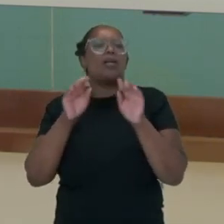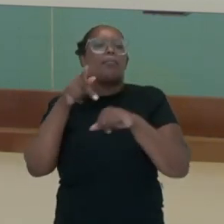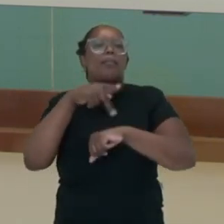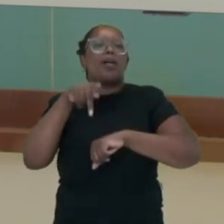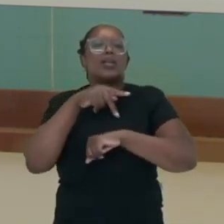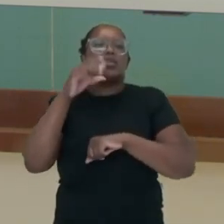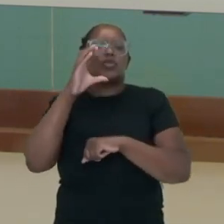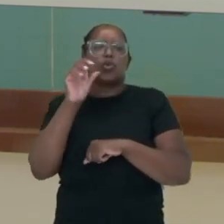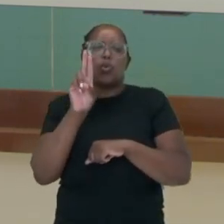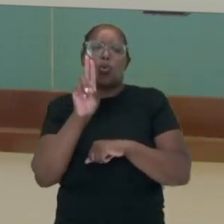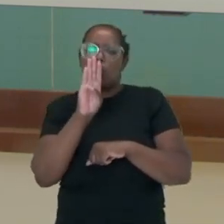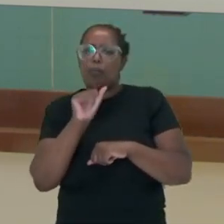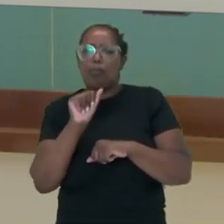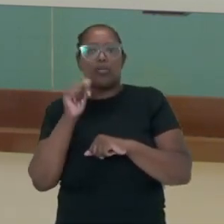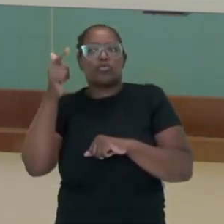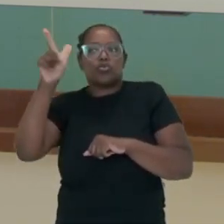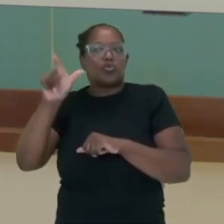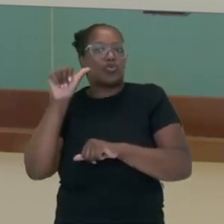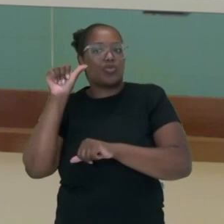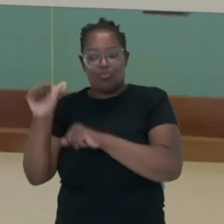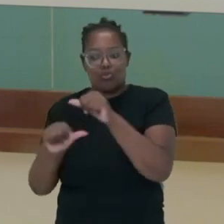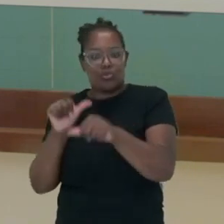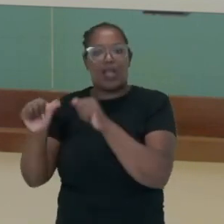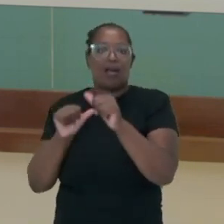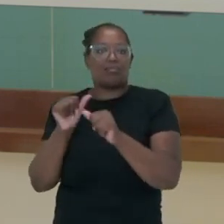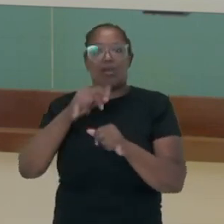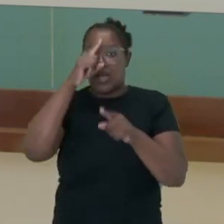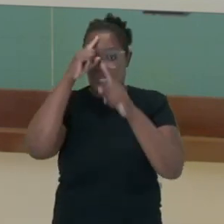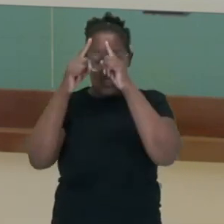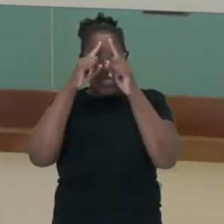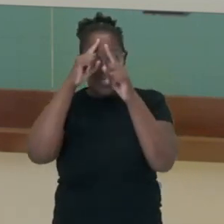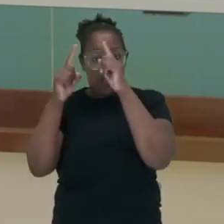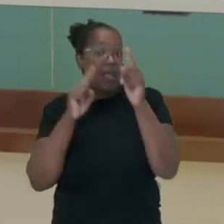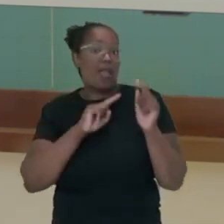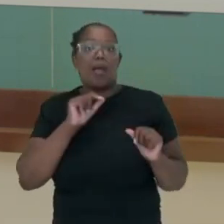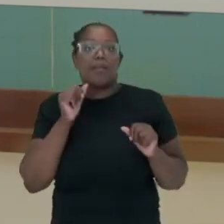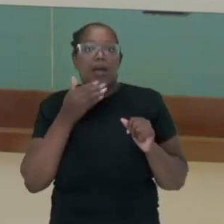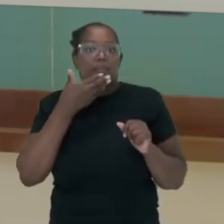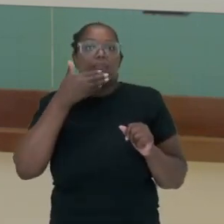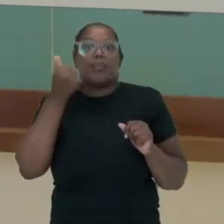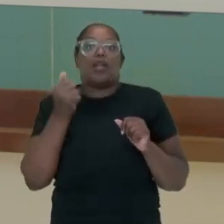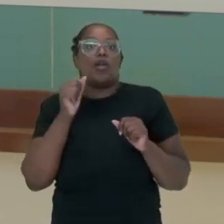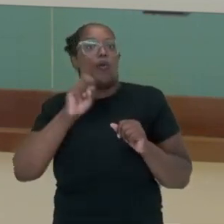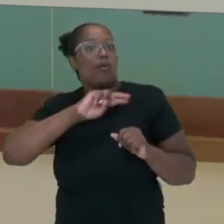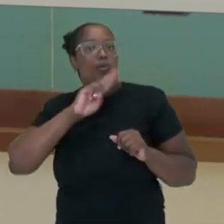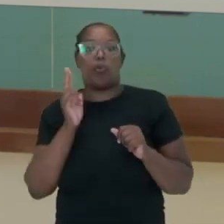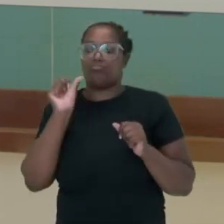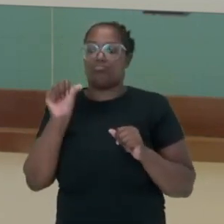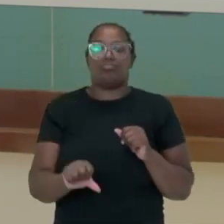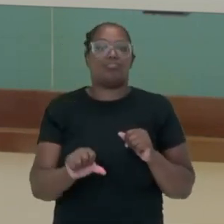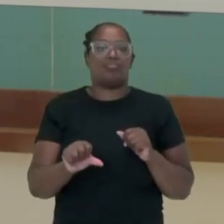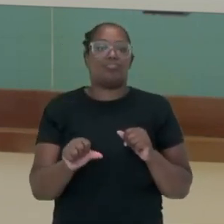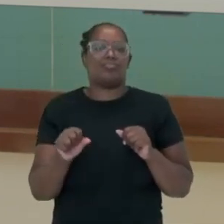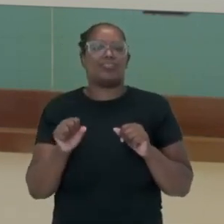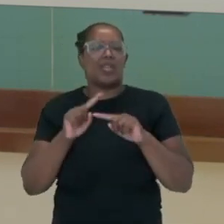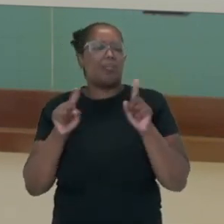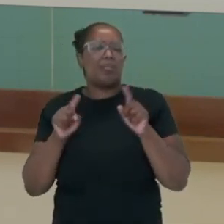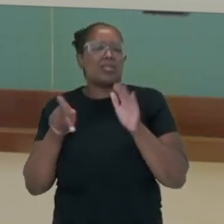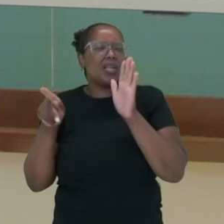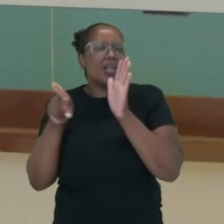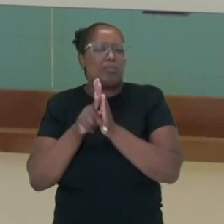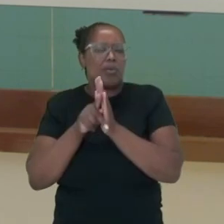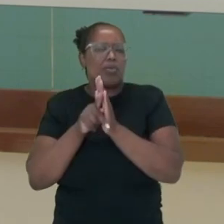seu modelo. Os demais que tinham aderido à ideia, com o declínio da União Soviética e, por consequência,